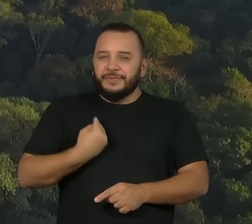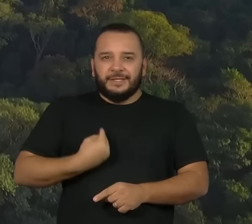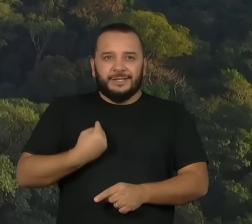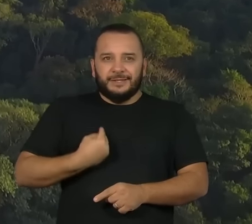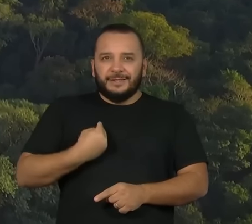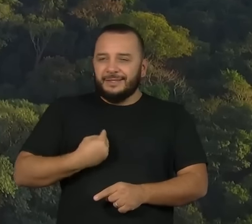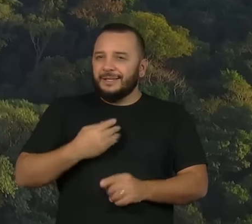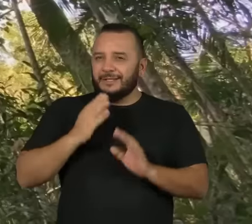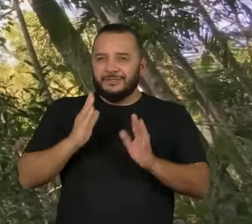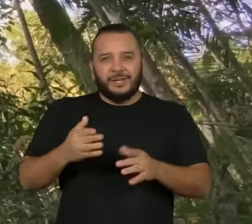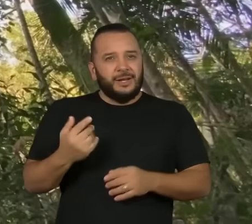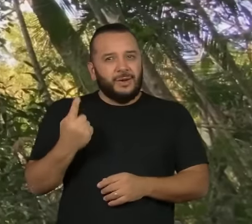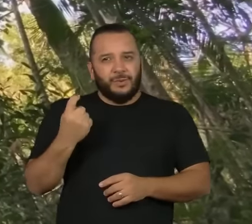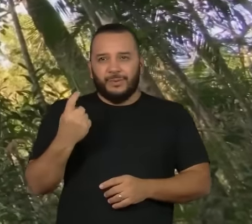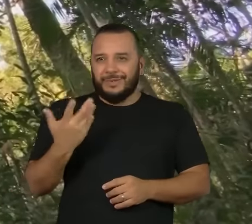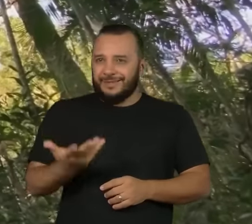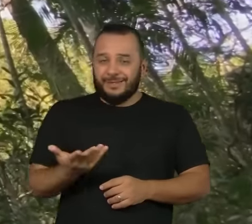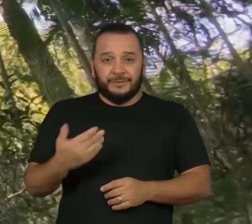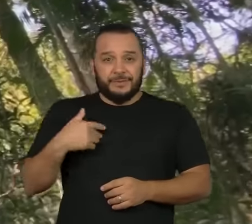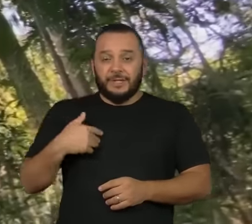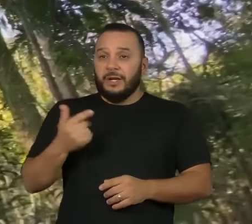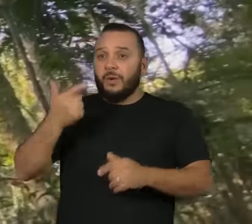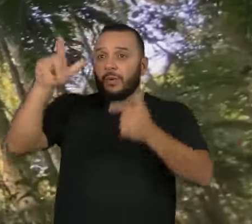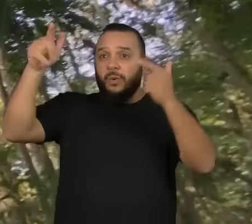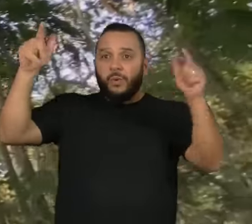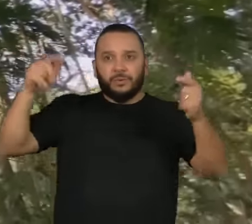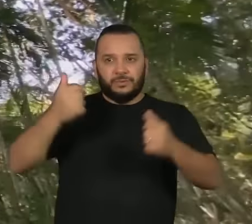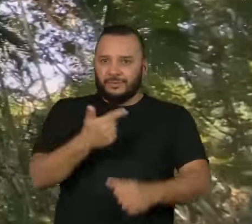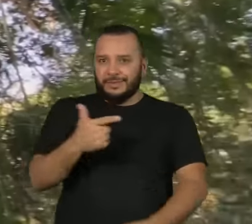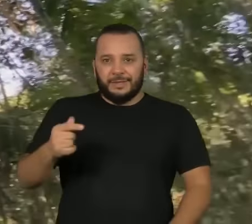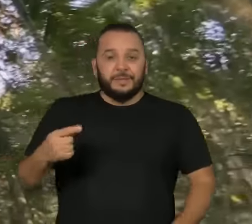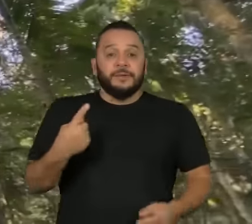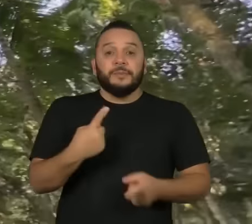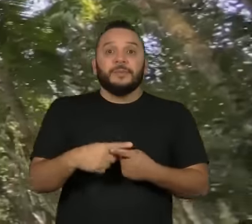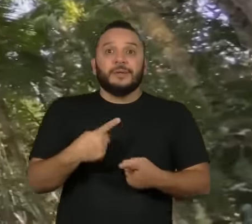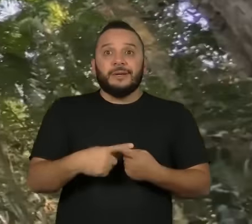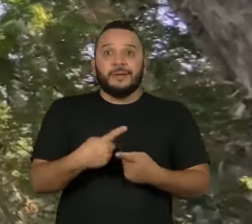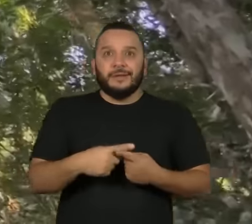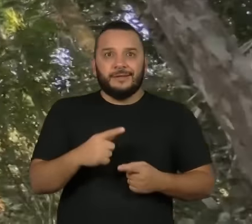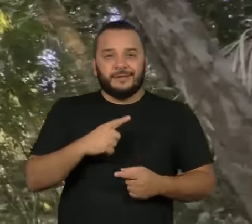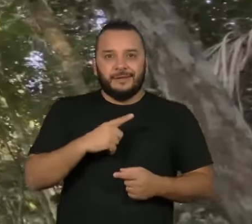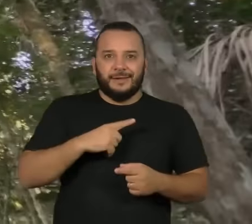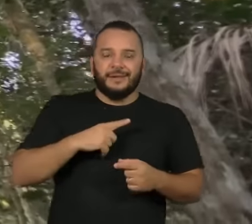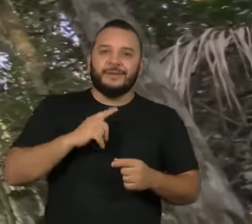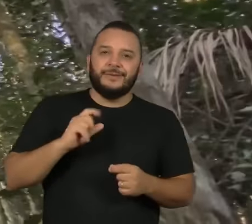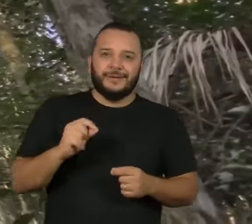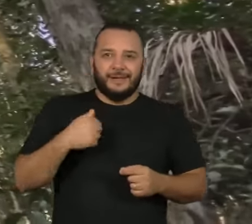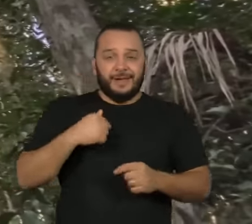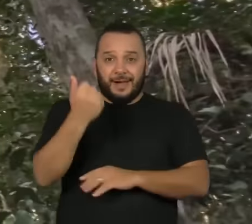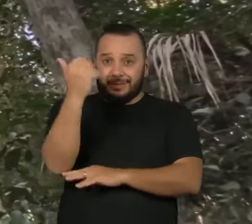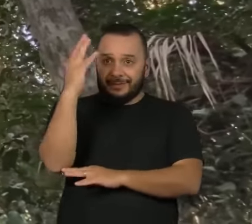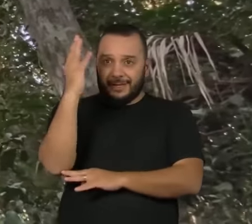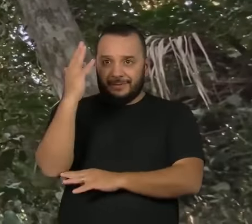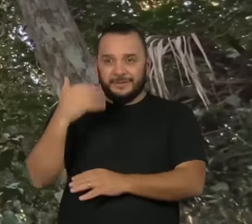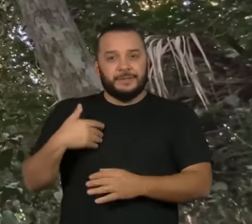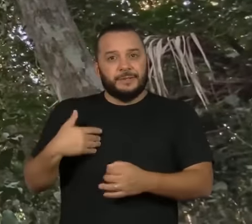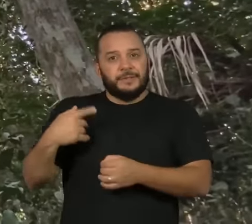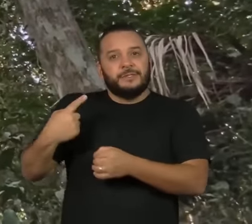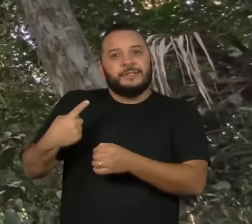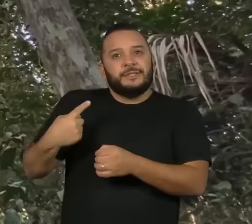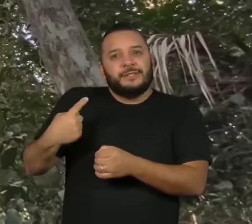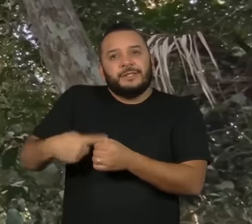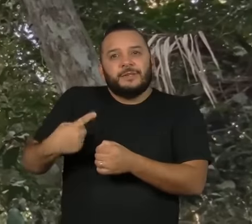única, uma biodiversidade que você não encontra, até porque as áreas que sobraram na Mata Atlântica do interior são muito diminutas,